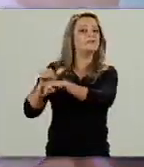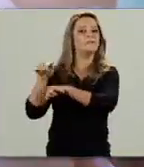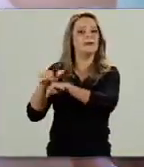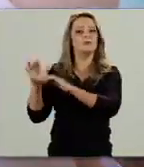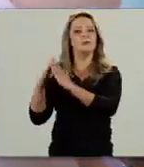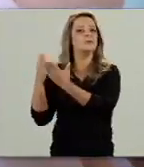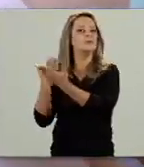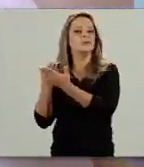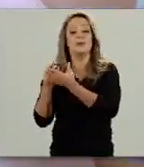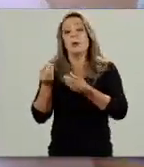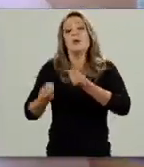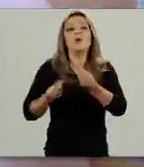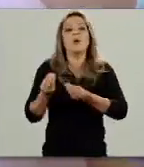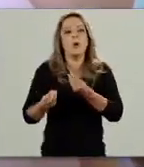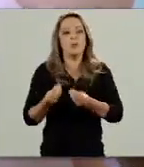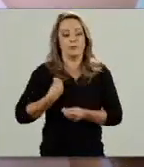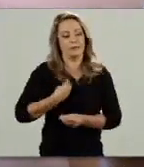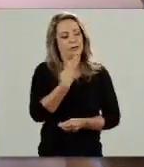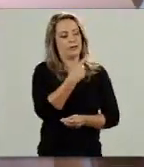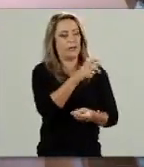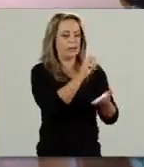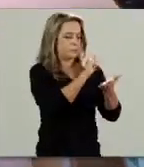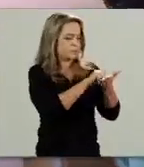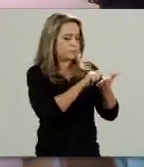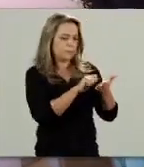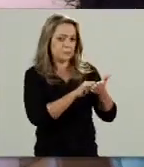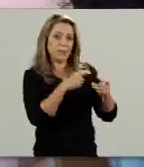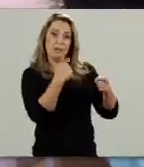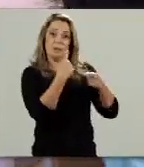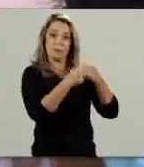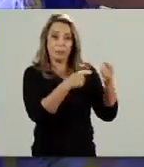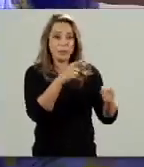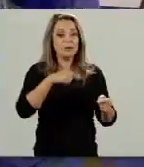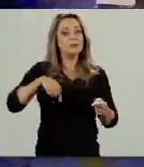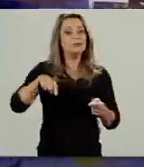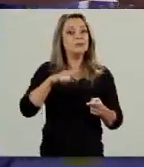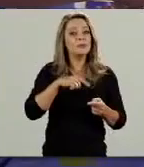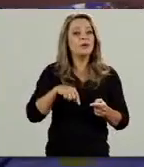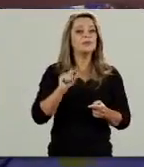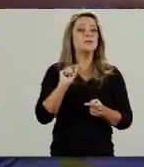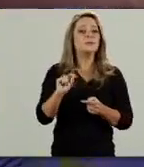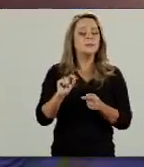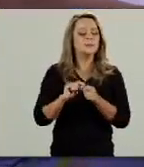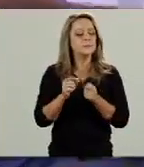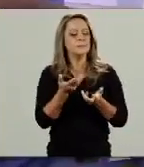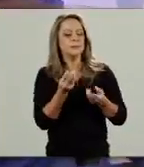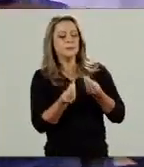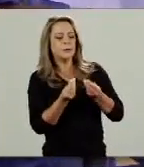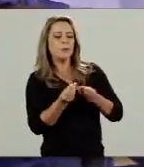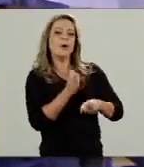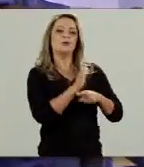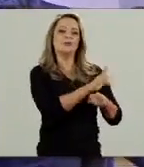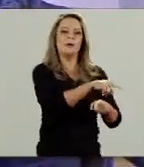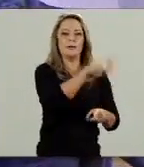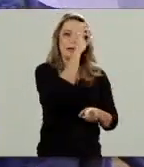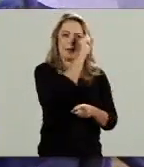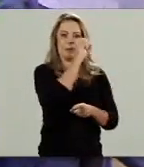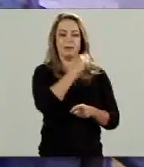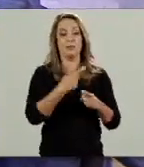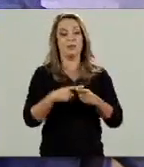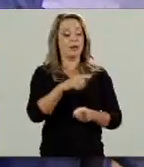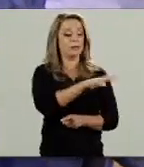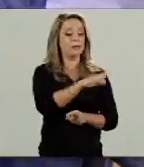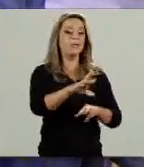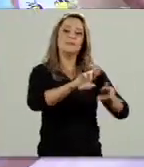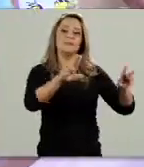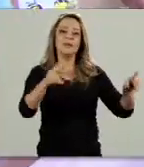ela tem que se ausentar muito da classe regular dela. Aí, a partir dessas informações, nós temos algumas sondagens direcionadas